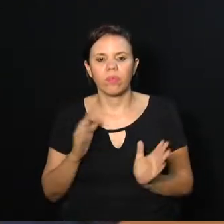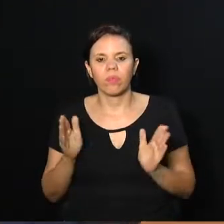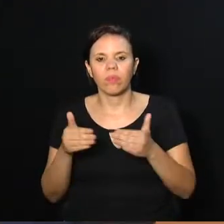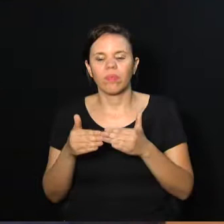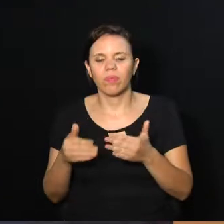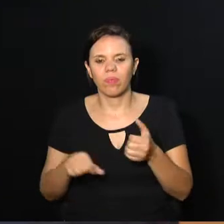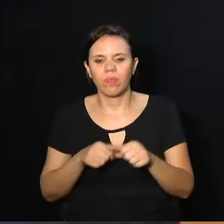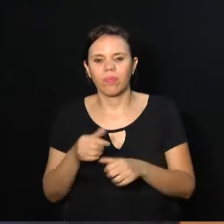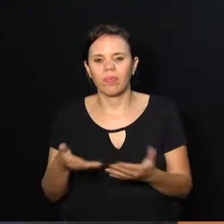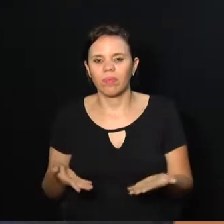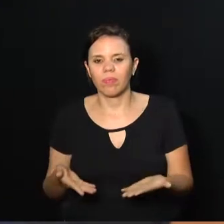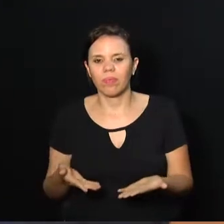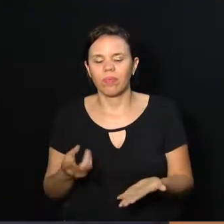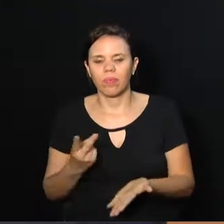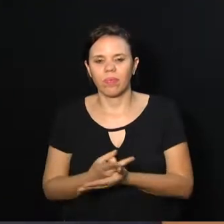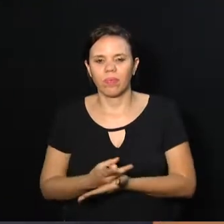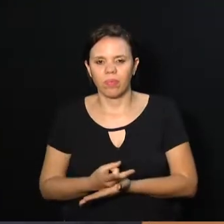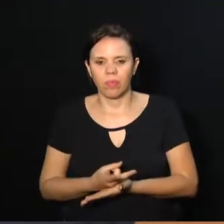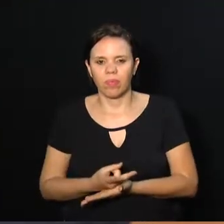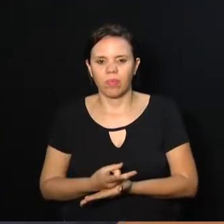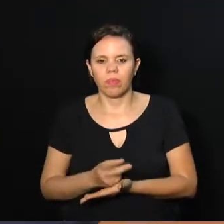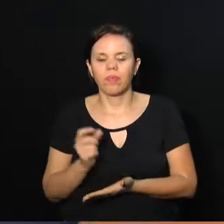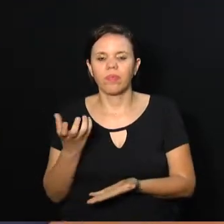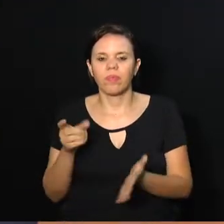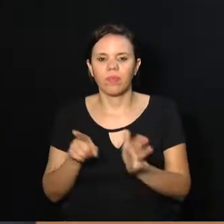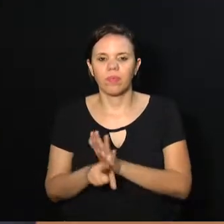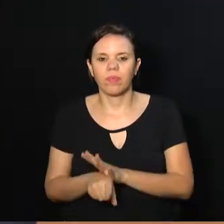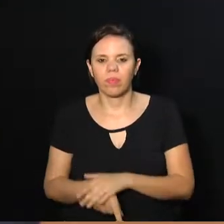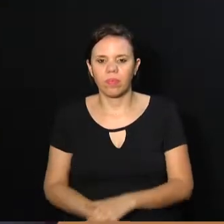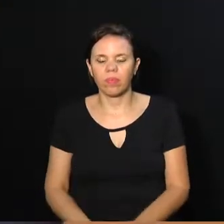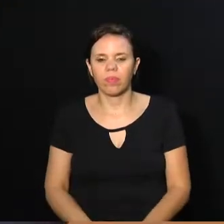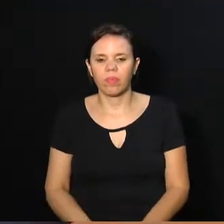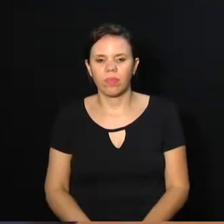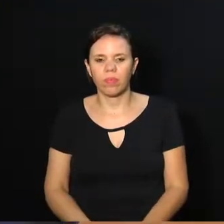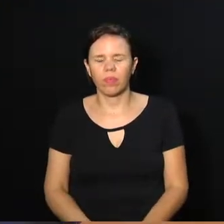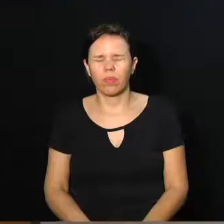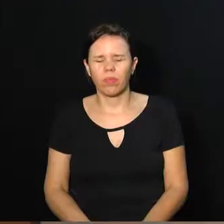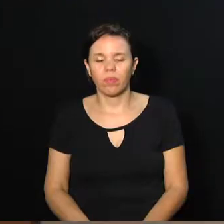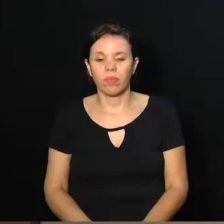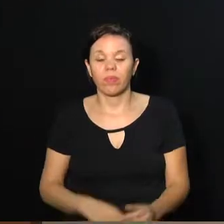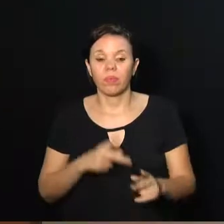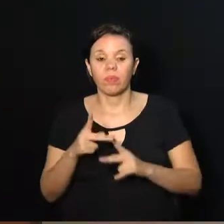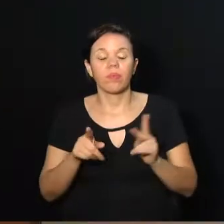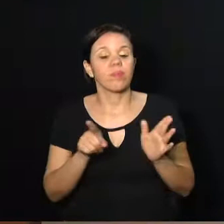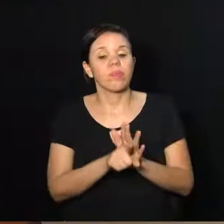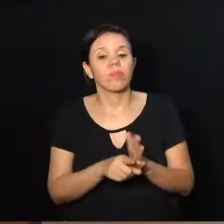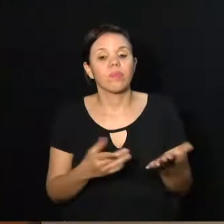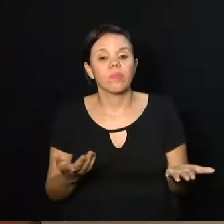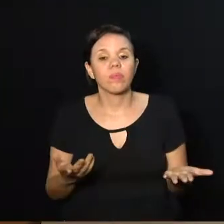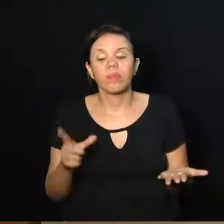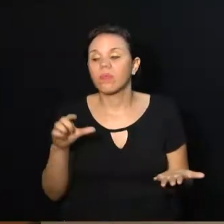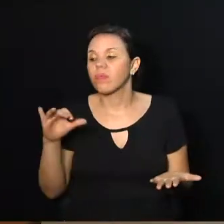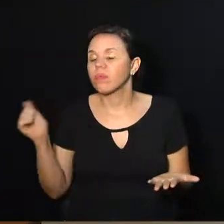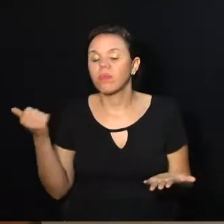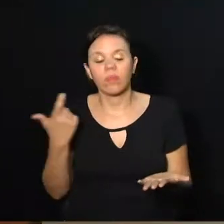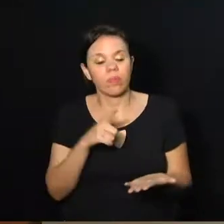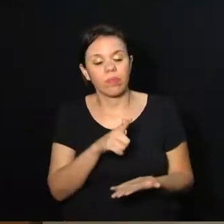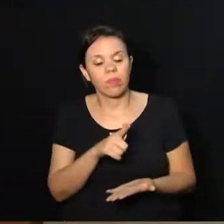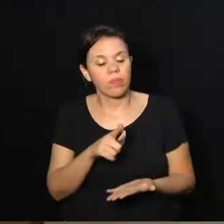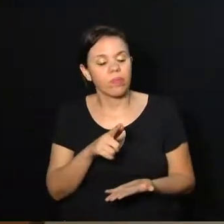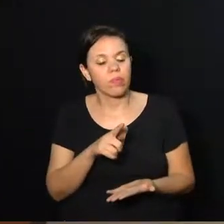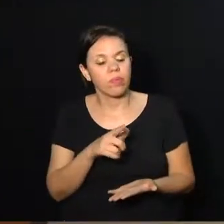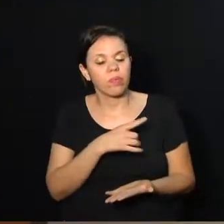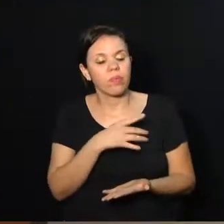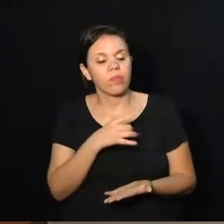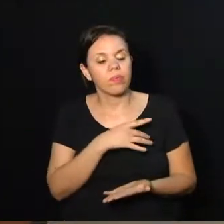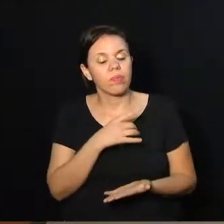né? Não, vamos lá, gente. Quem quer perguntar? Sabe como que a gente, como quando as pessoas perguntam assim, fala, Luciana, você não tem medo de errar no